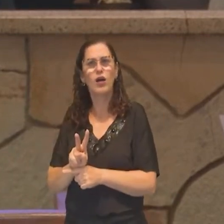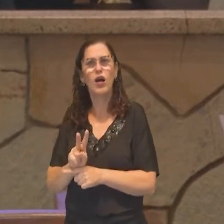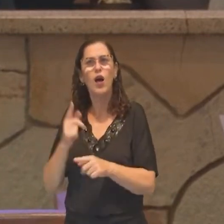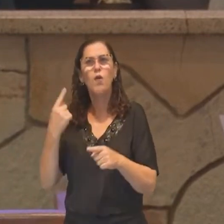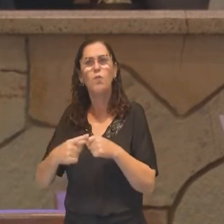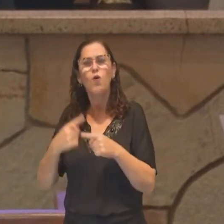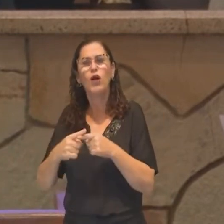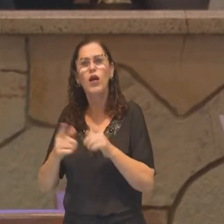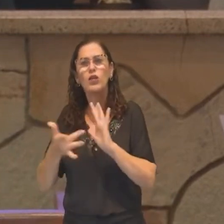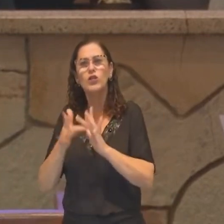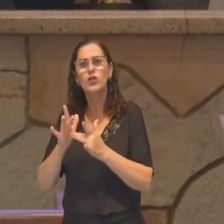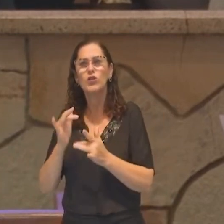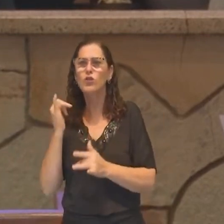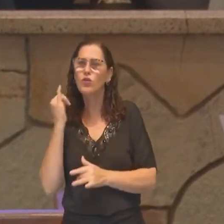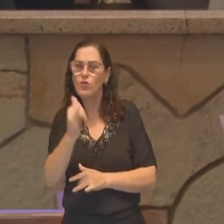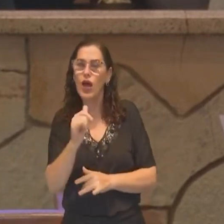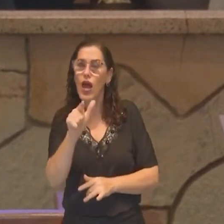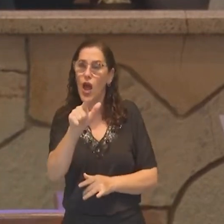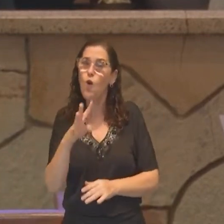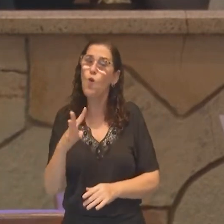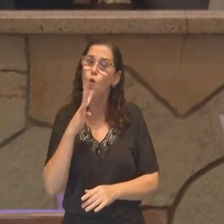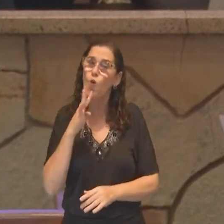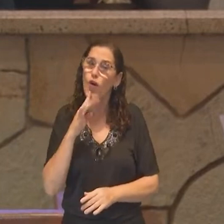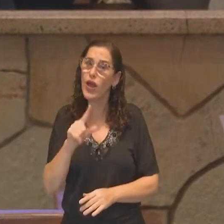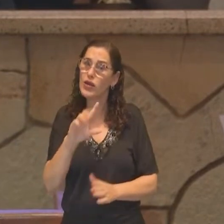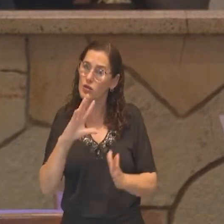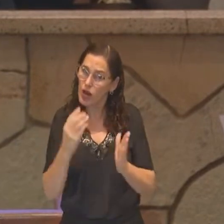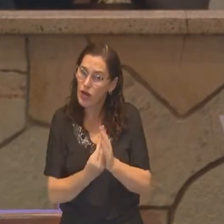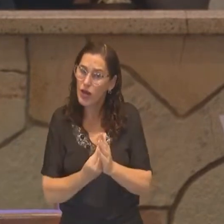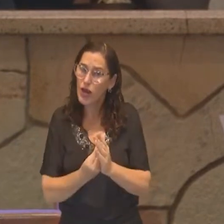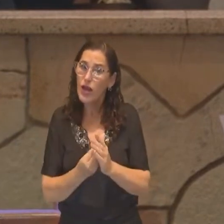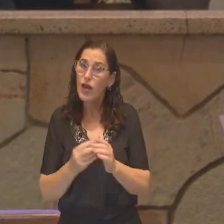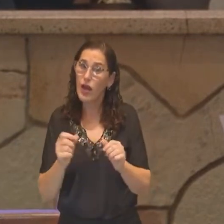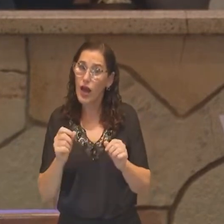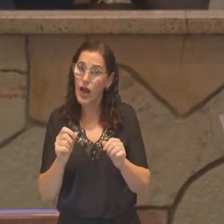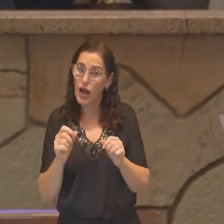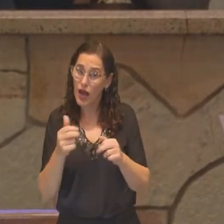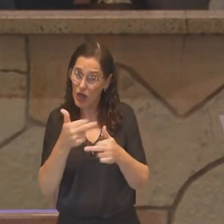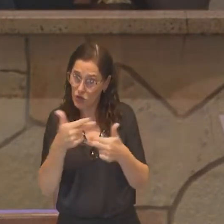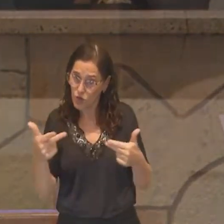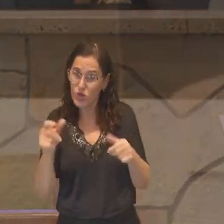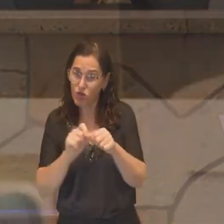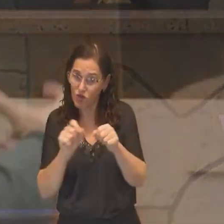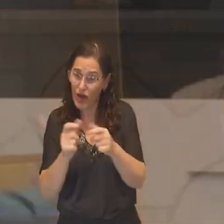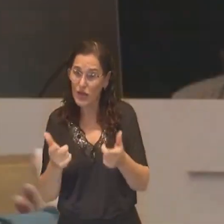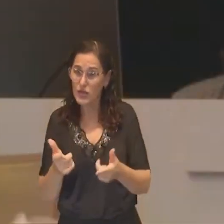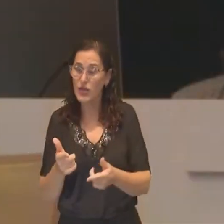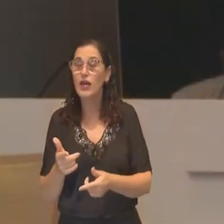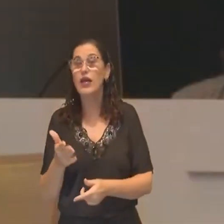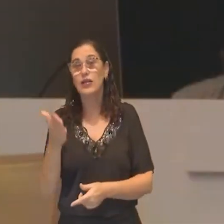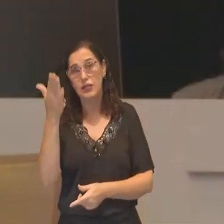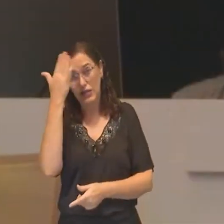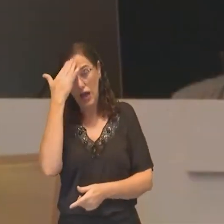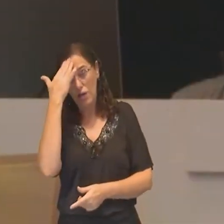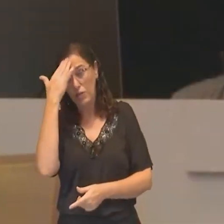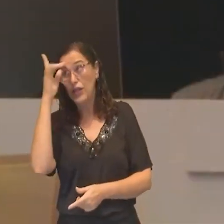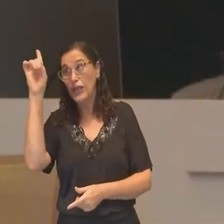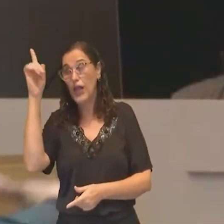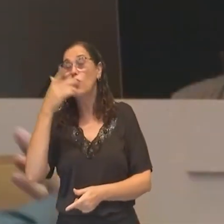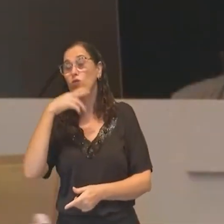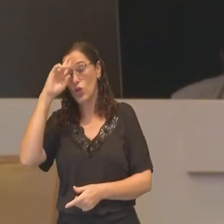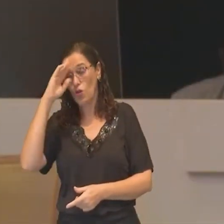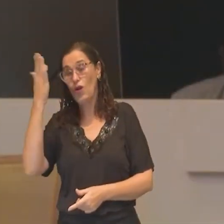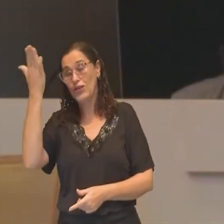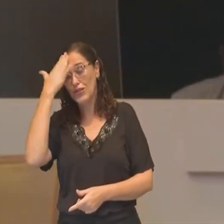Porque Ele está dizendo àquela igreja: eu conheço as obras que vocês realizam, porque Ele sabe de todas as coisas. O Senhor